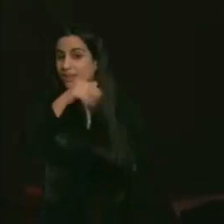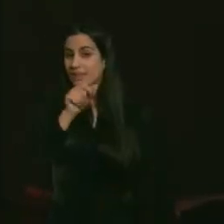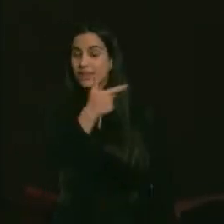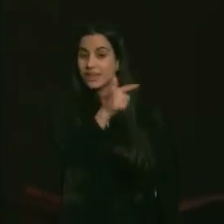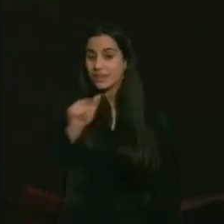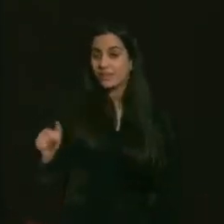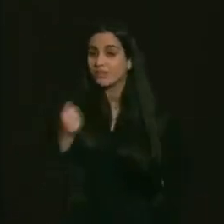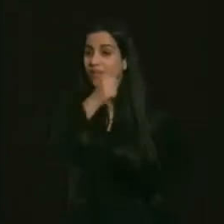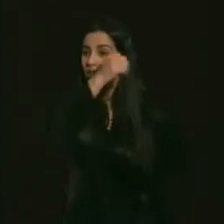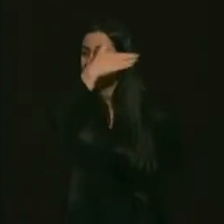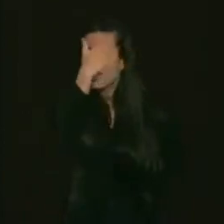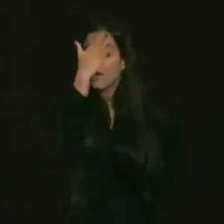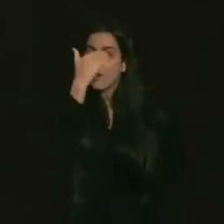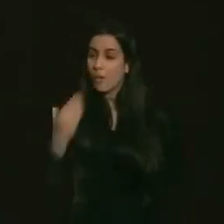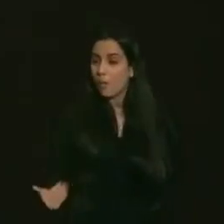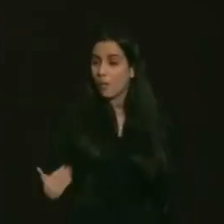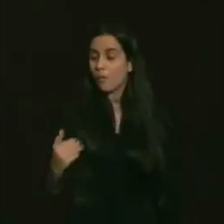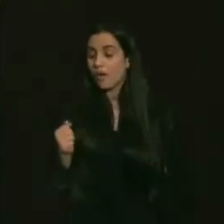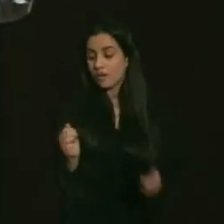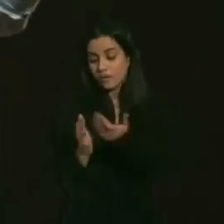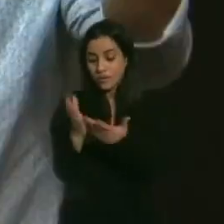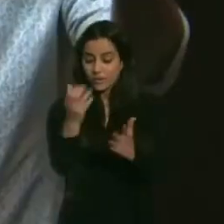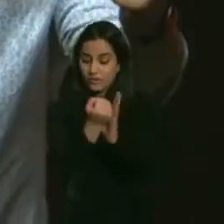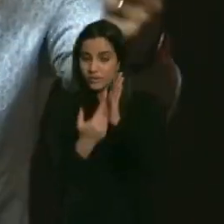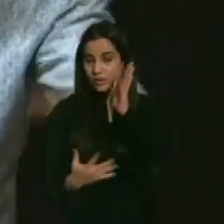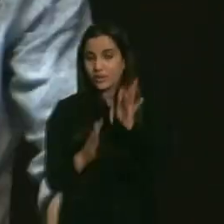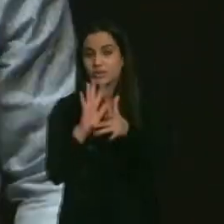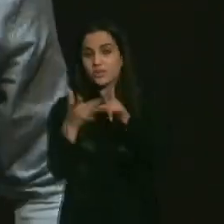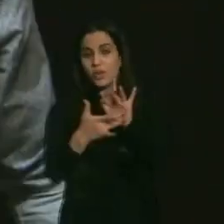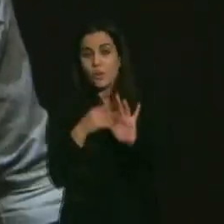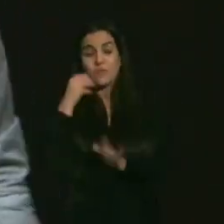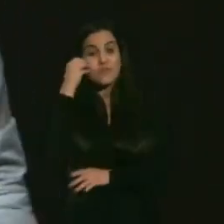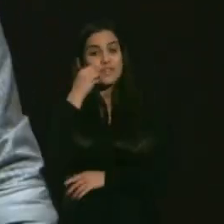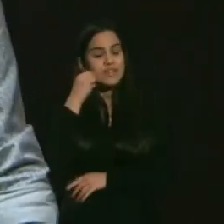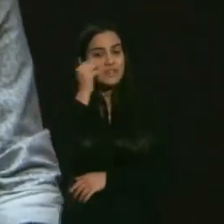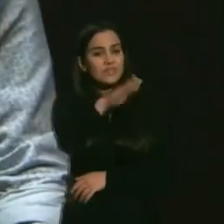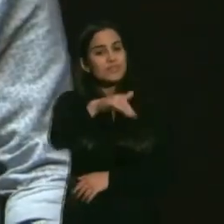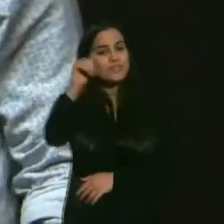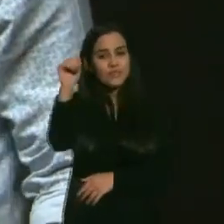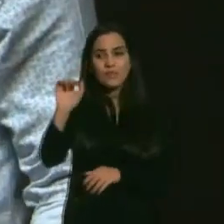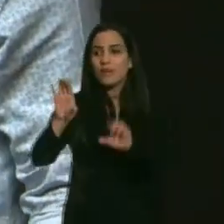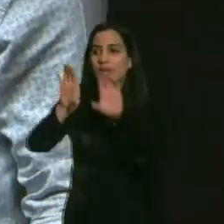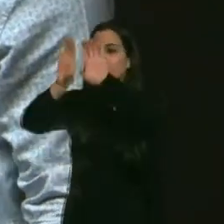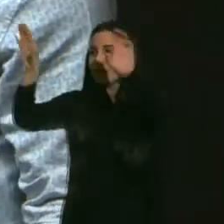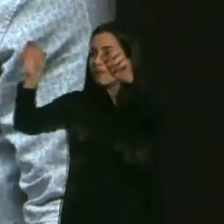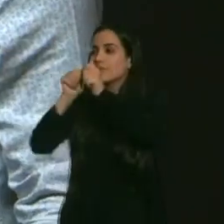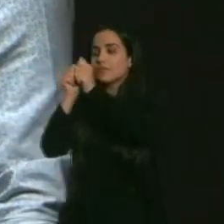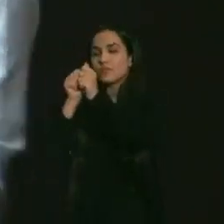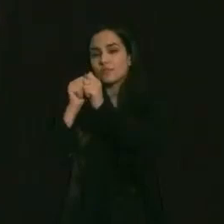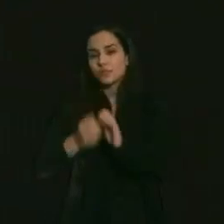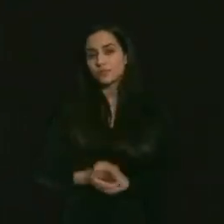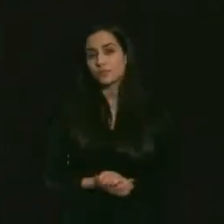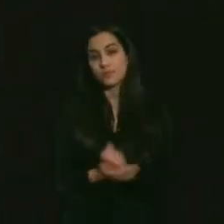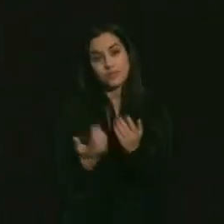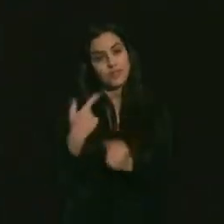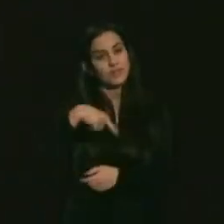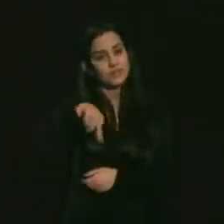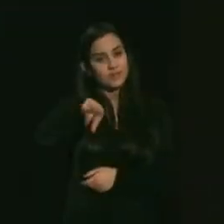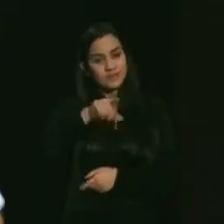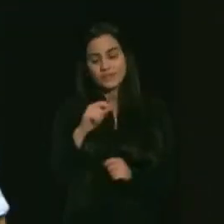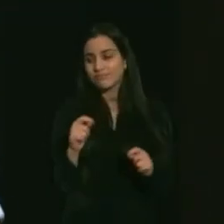o sangue de Jesus, o privilégio de ser convidado para a festa. Ah, querido, você está se